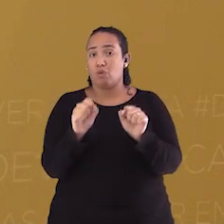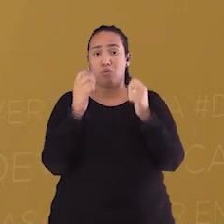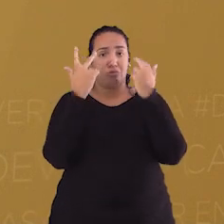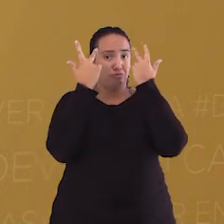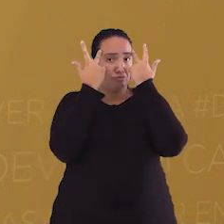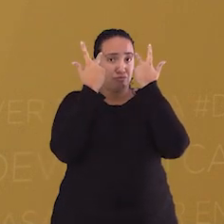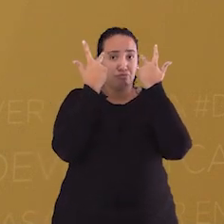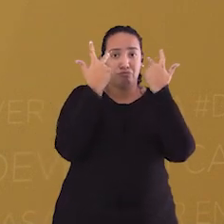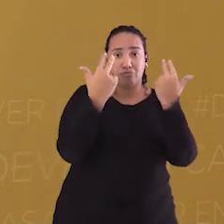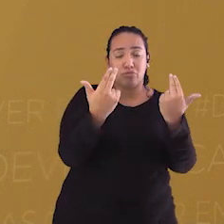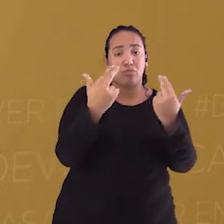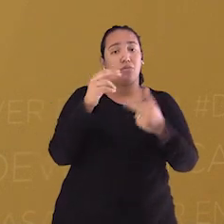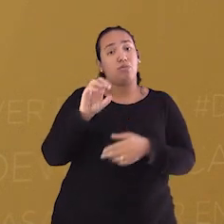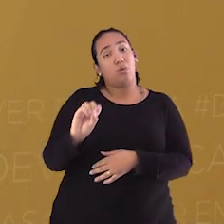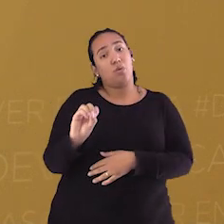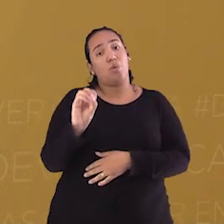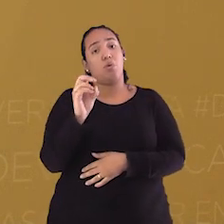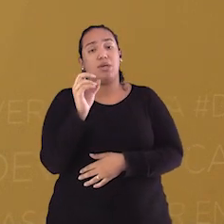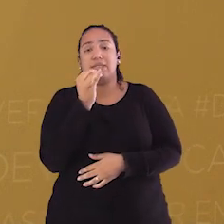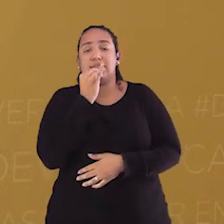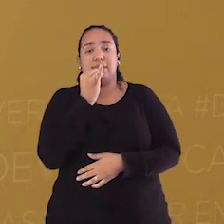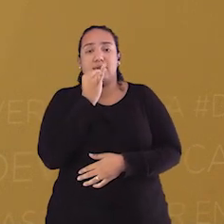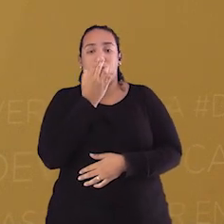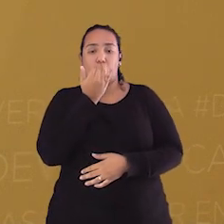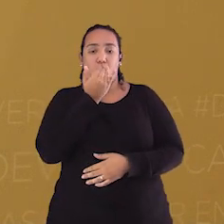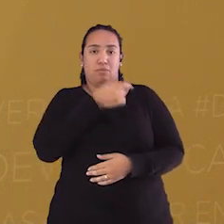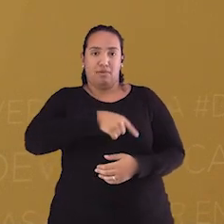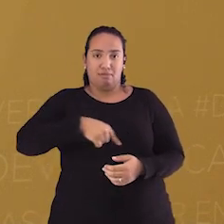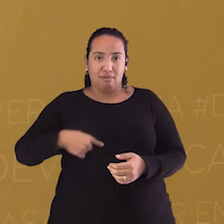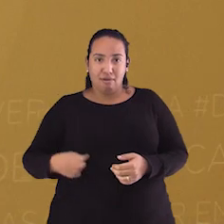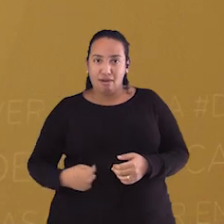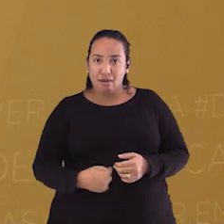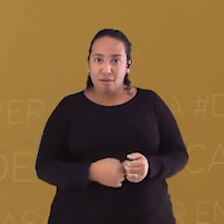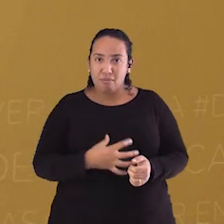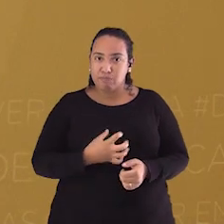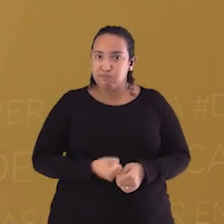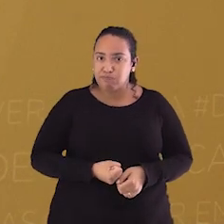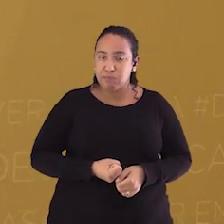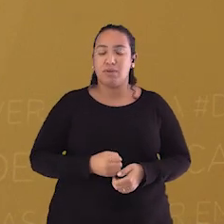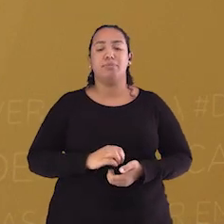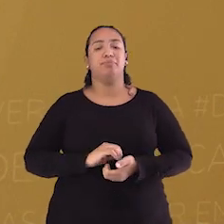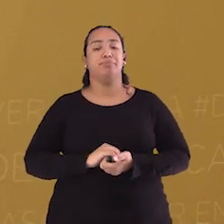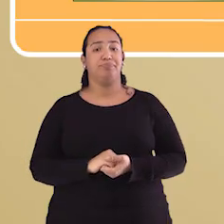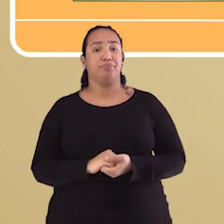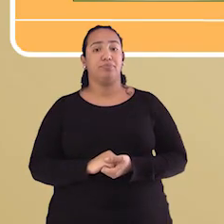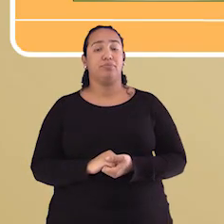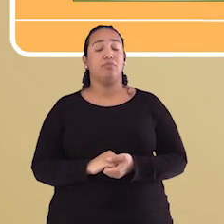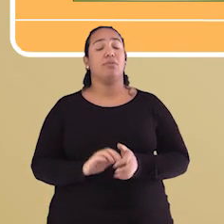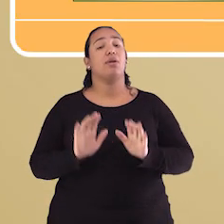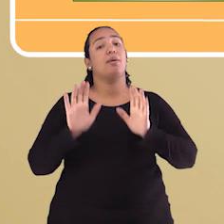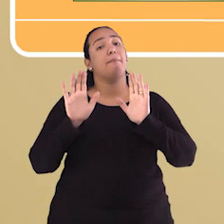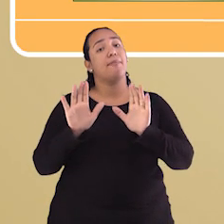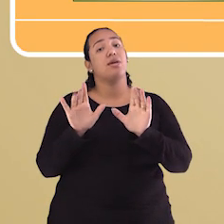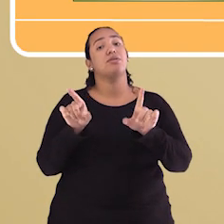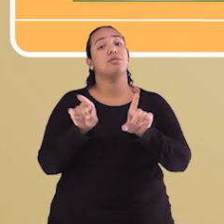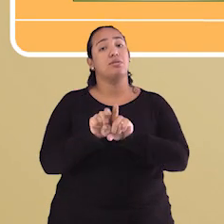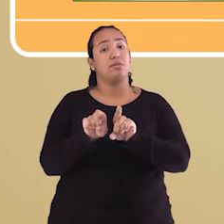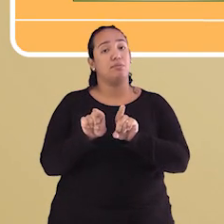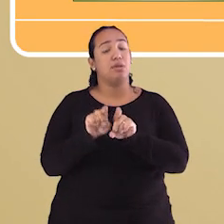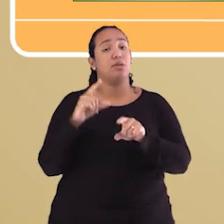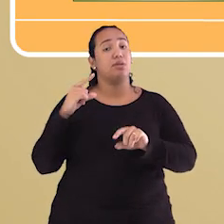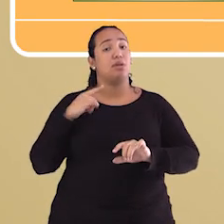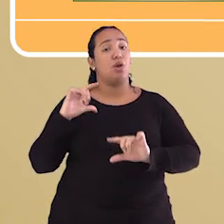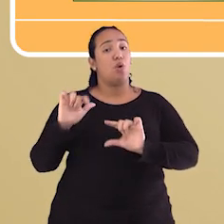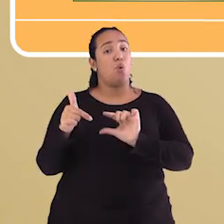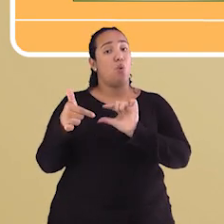simples processo de digestão dos alimentos e o amadurecimento de uma fruta. Outras ocorrem